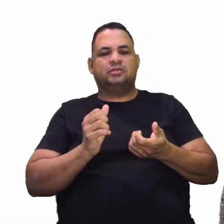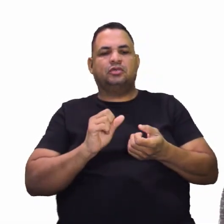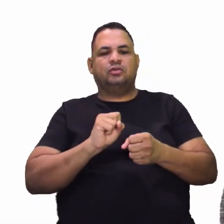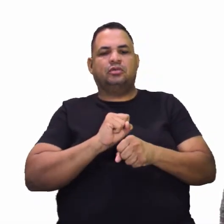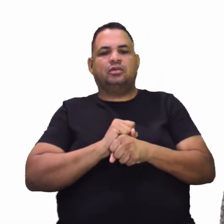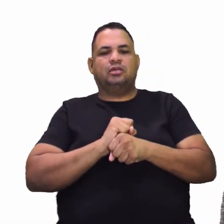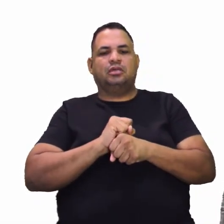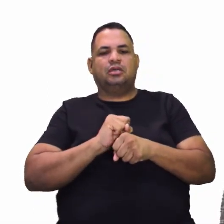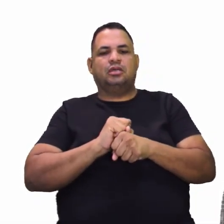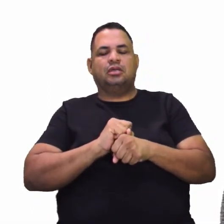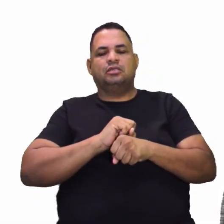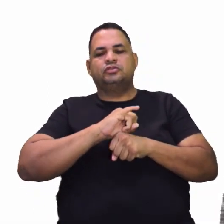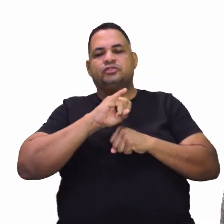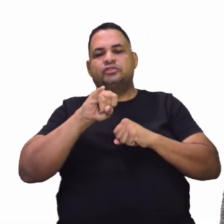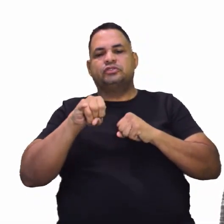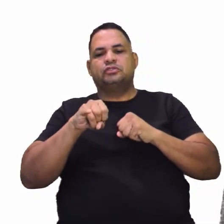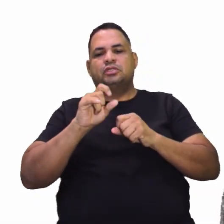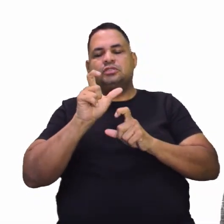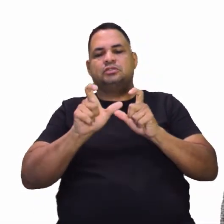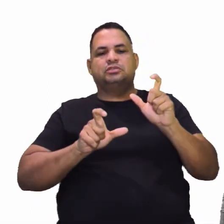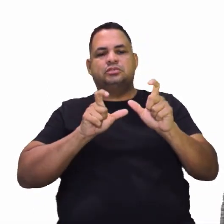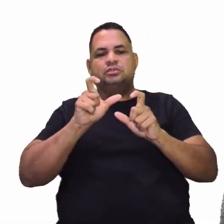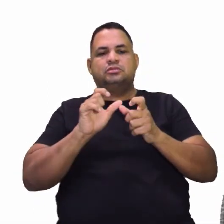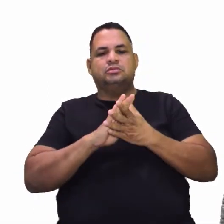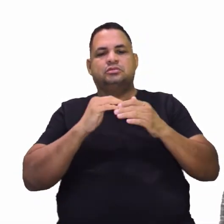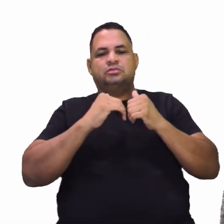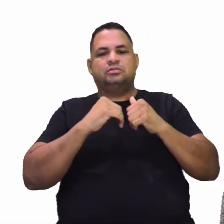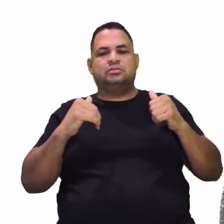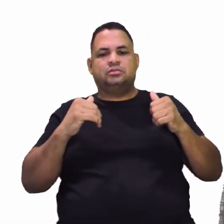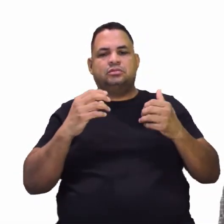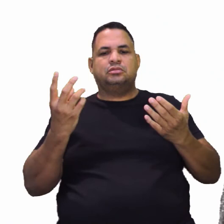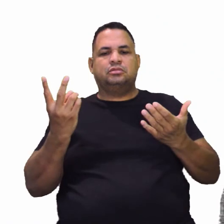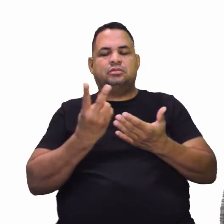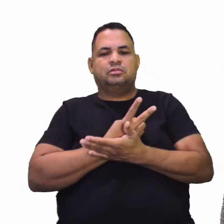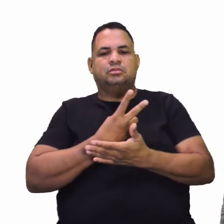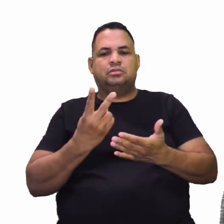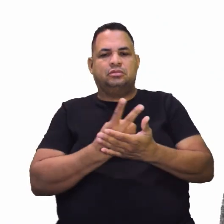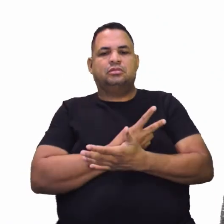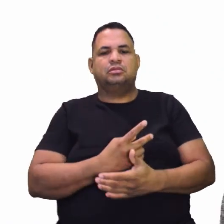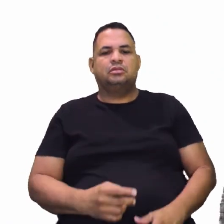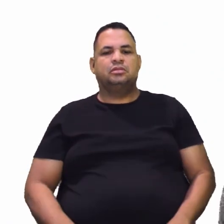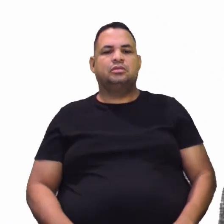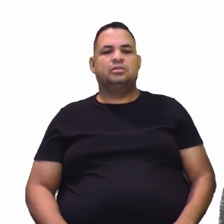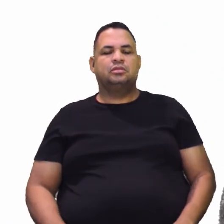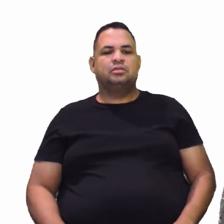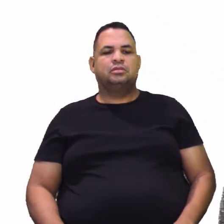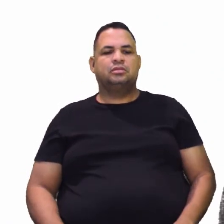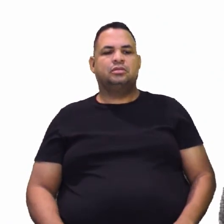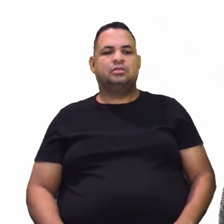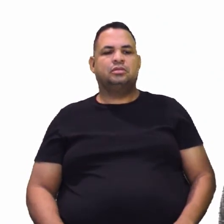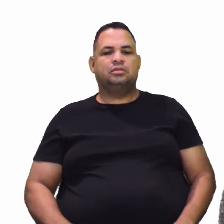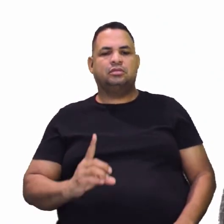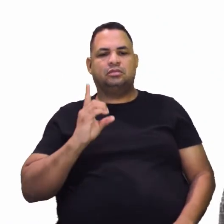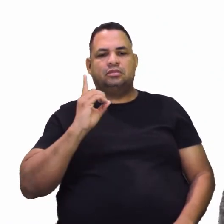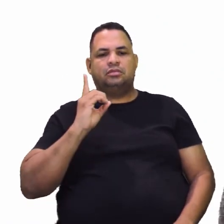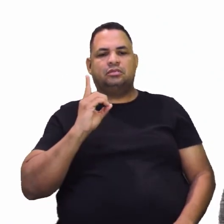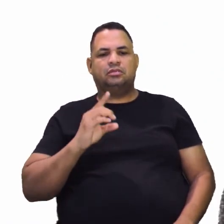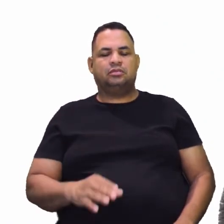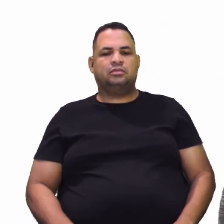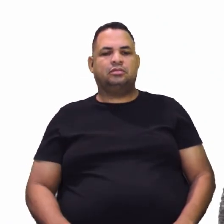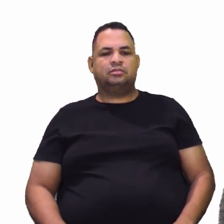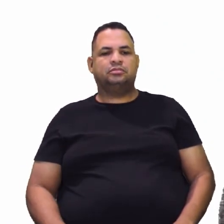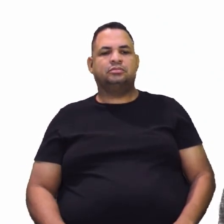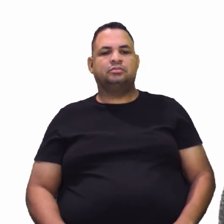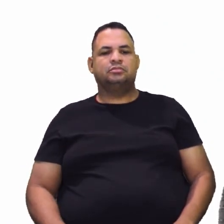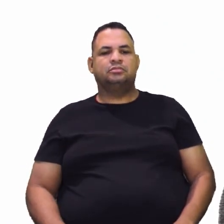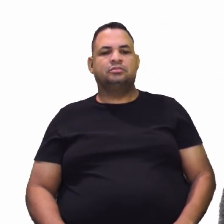E aqui não seria ele, seria o separado. Então está wrong, errado. Na letra D, this is